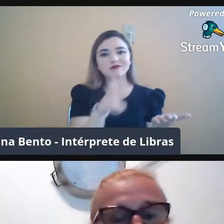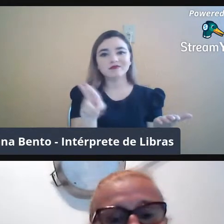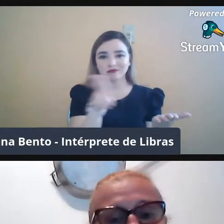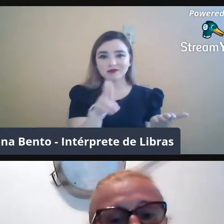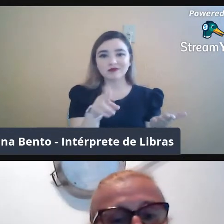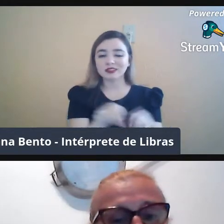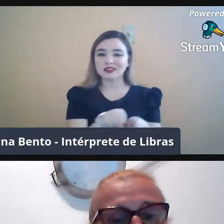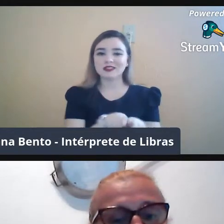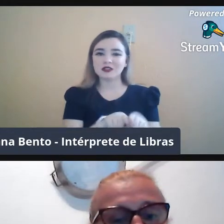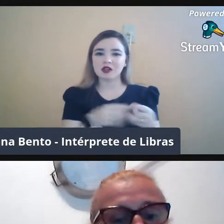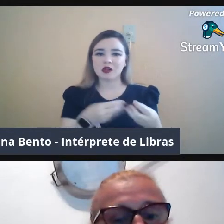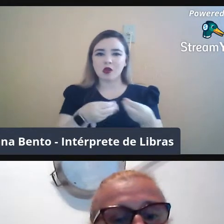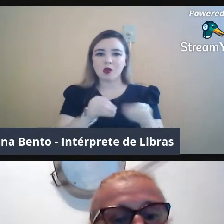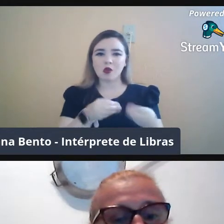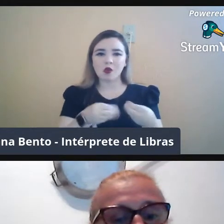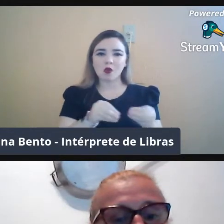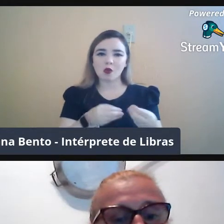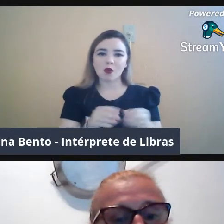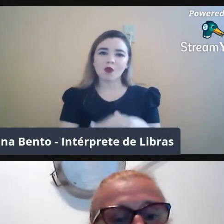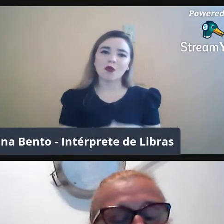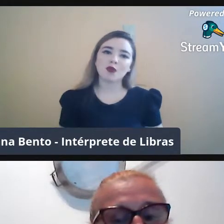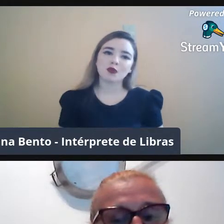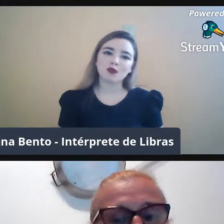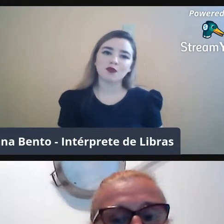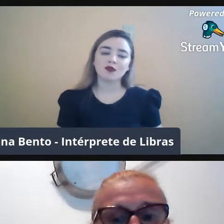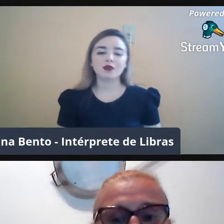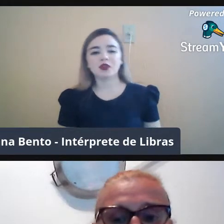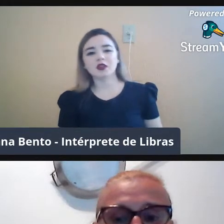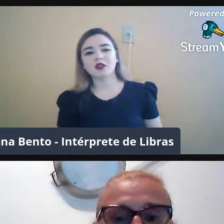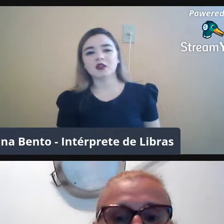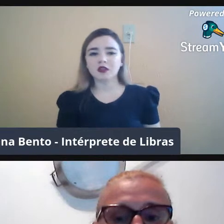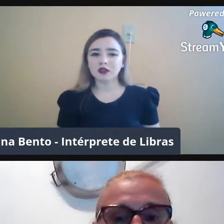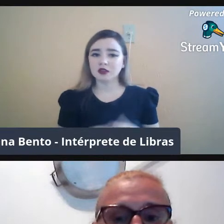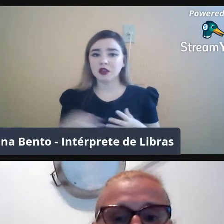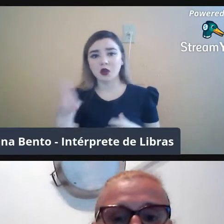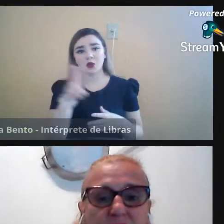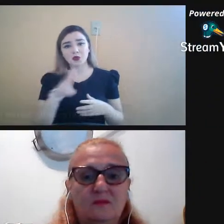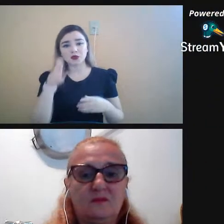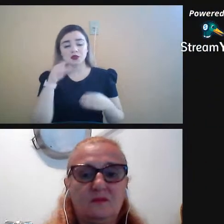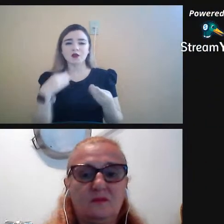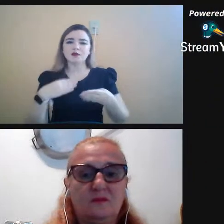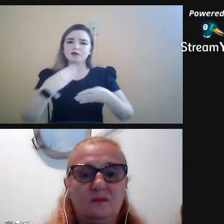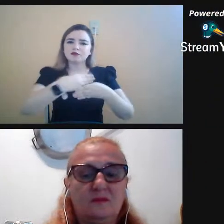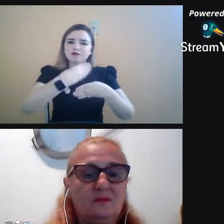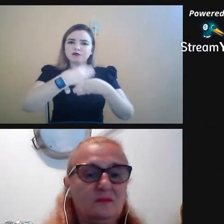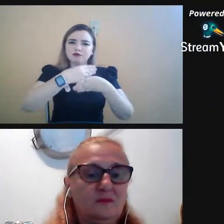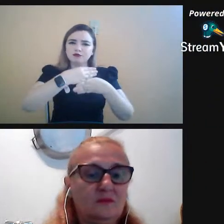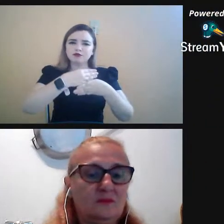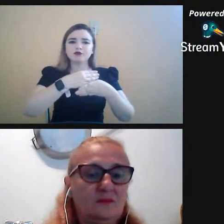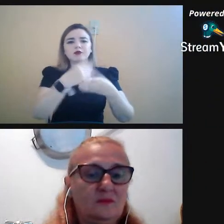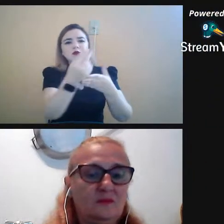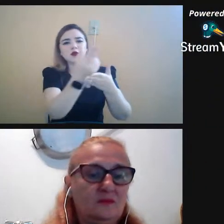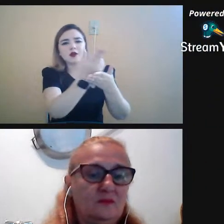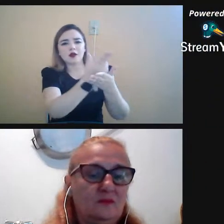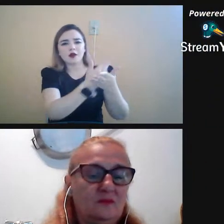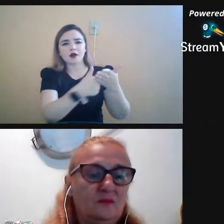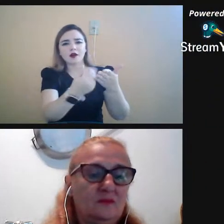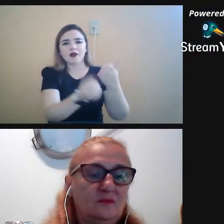plástico, né? Tentar utilizar eles na construção da obra de arte,